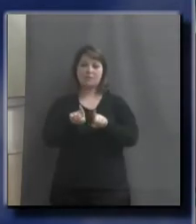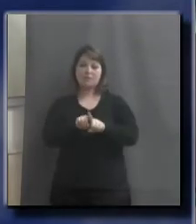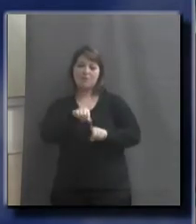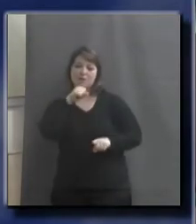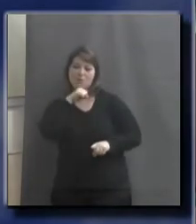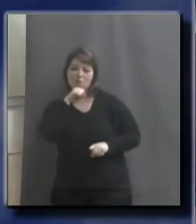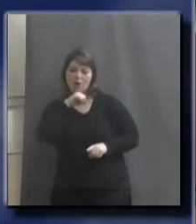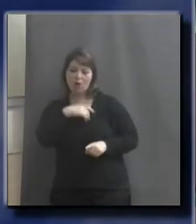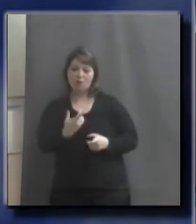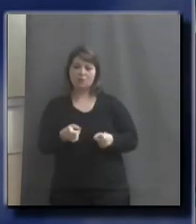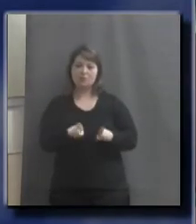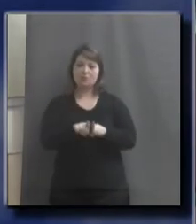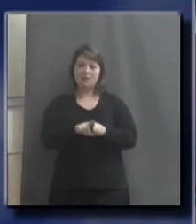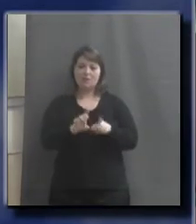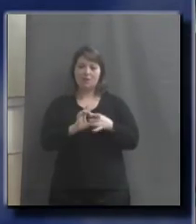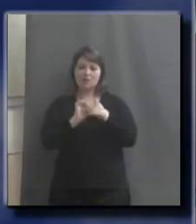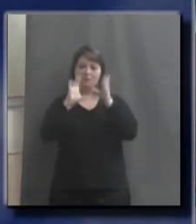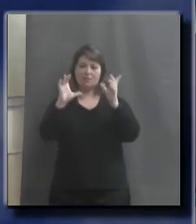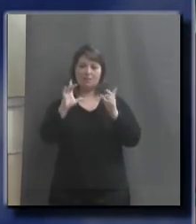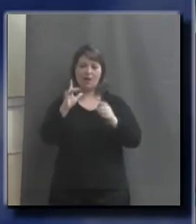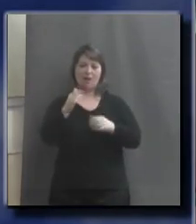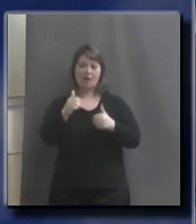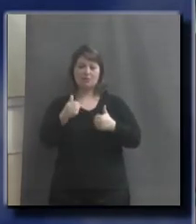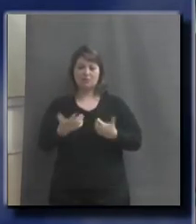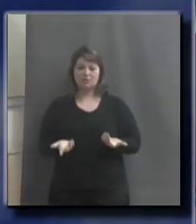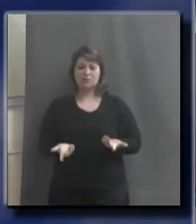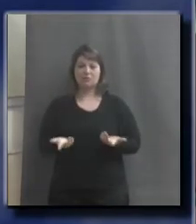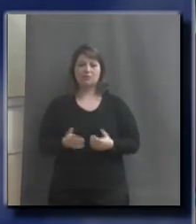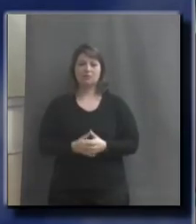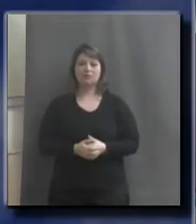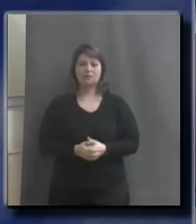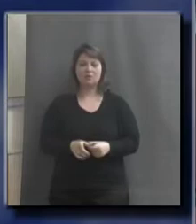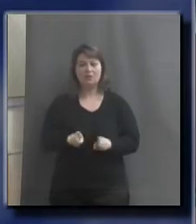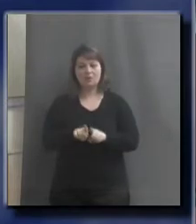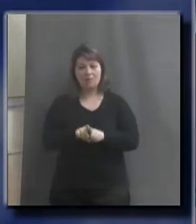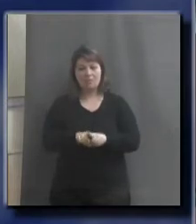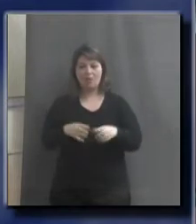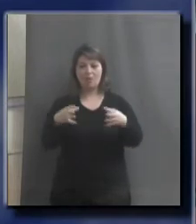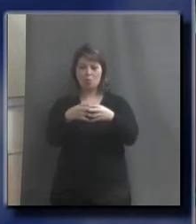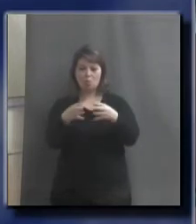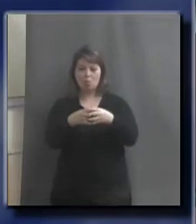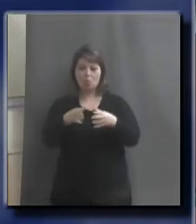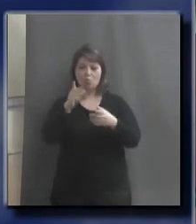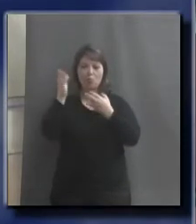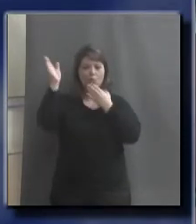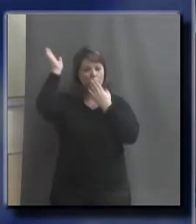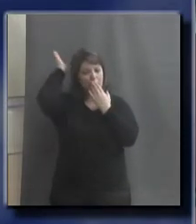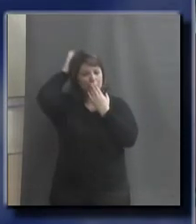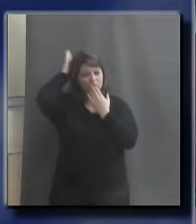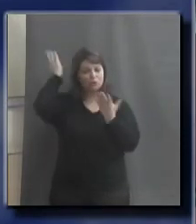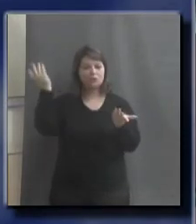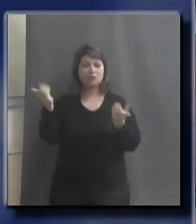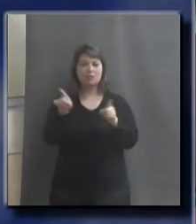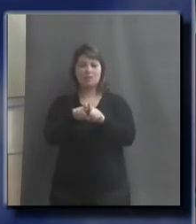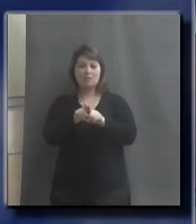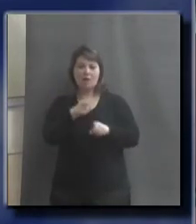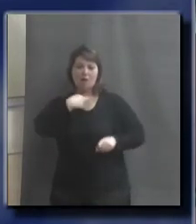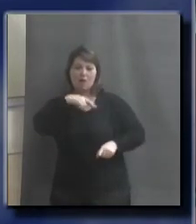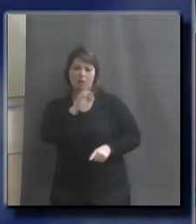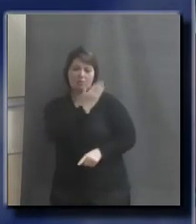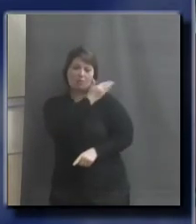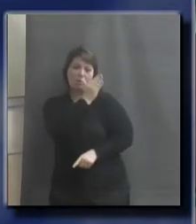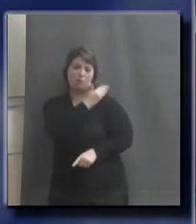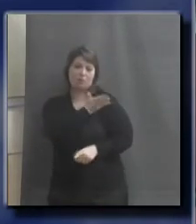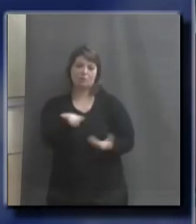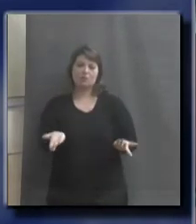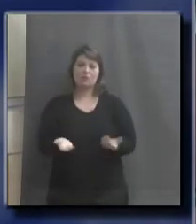gênero, diversidade sexual, emergências e desastres, direitos de povos indígenas e intolerância religiosa, né?